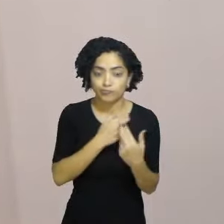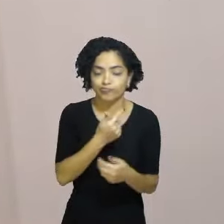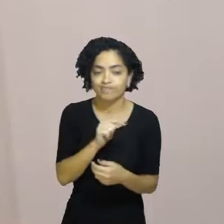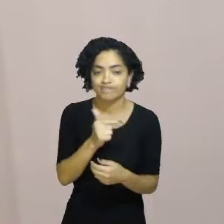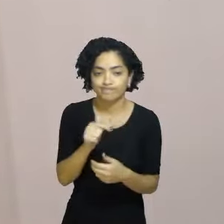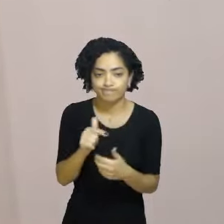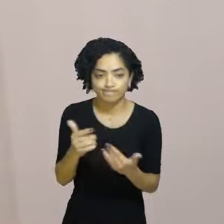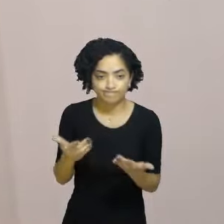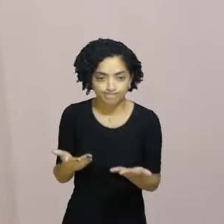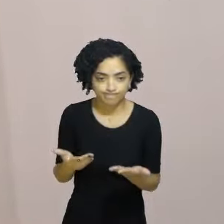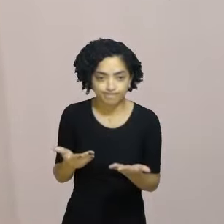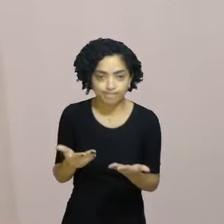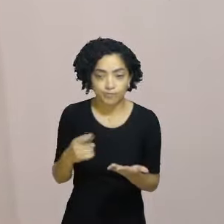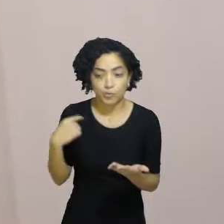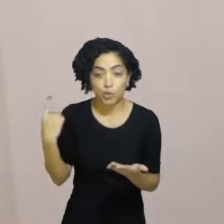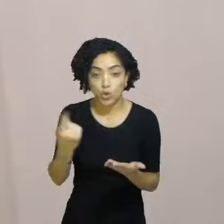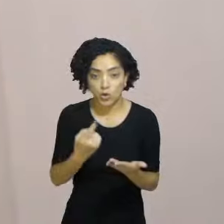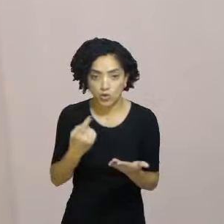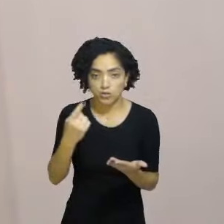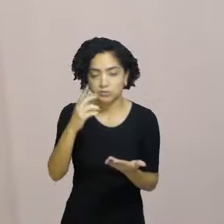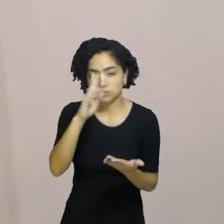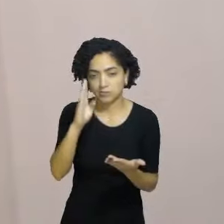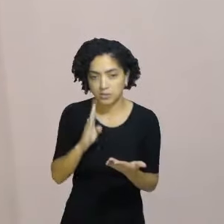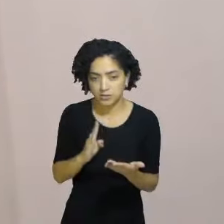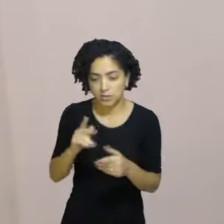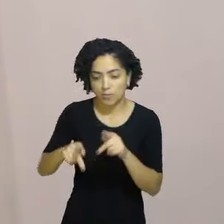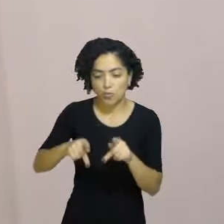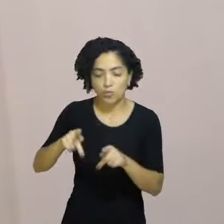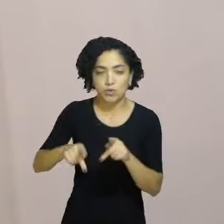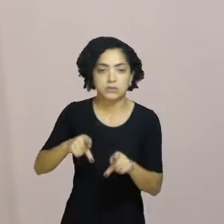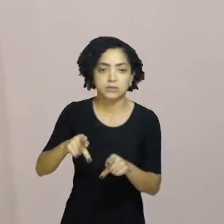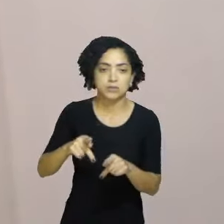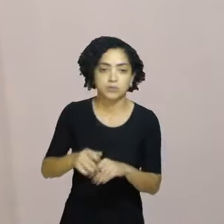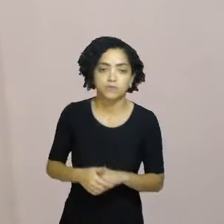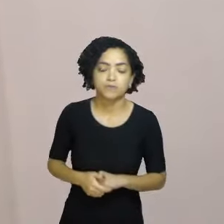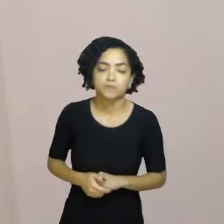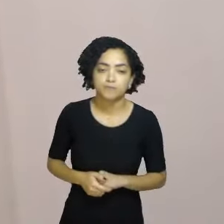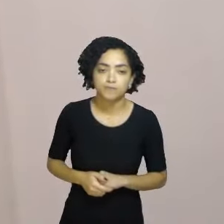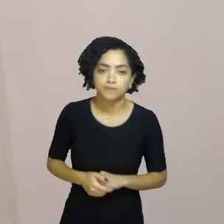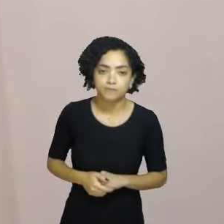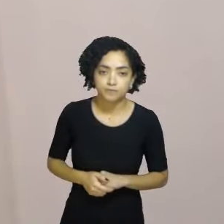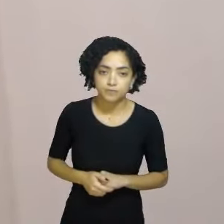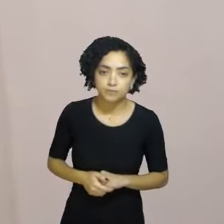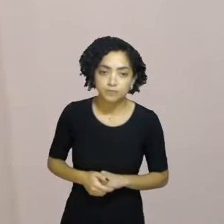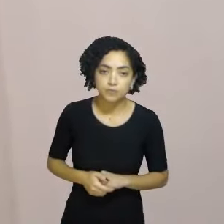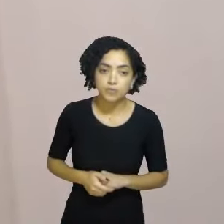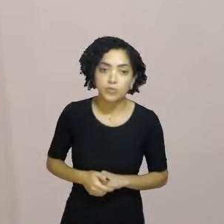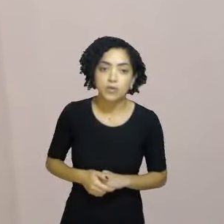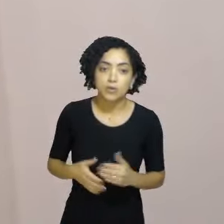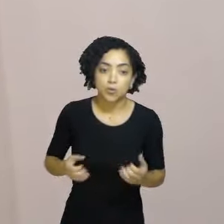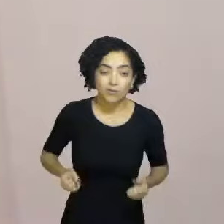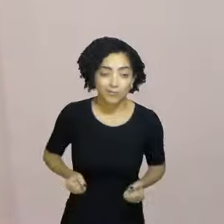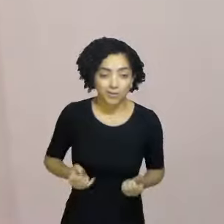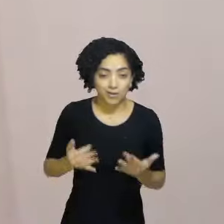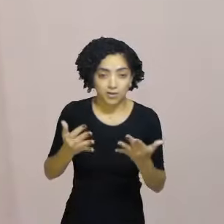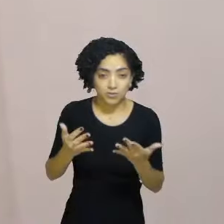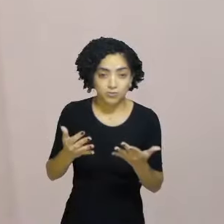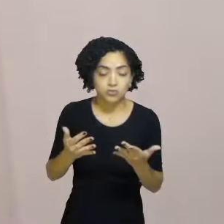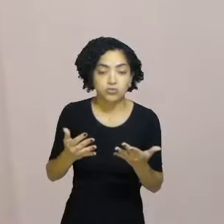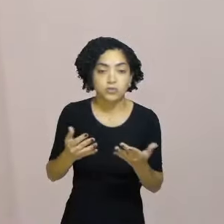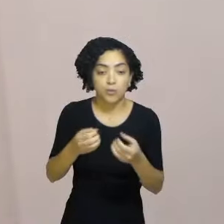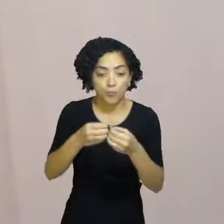irresponsabilidade somos nós brasileiros. O rombo previsto deixa o mercado financeiro